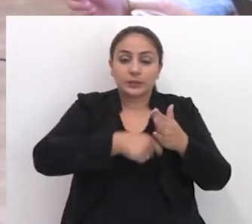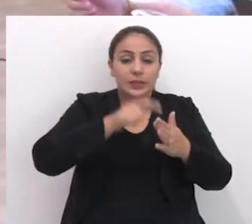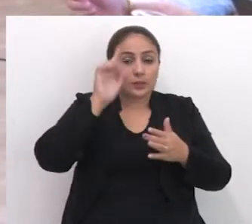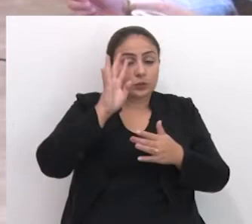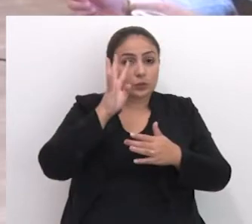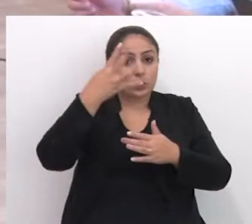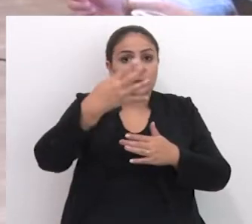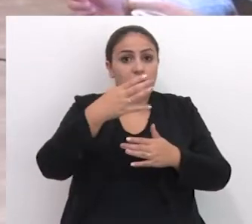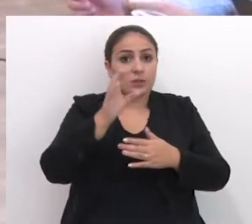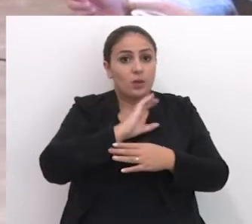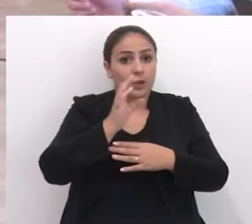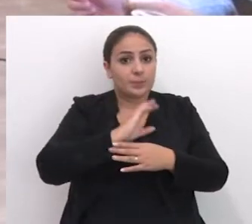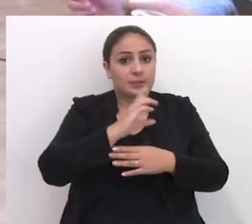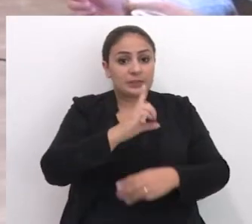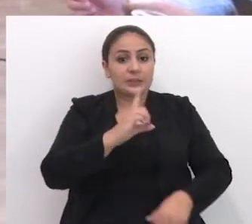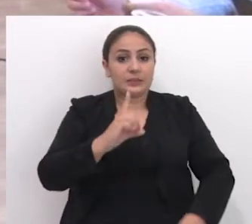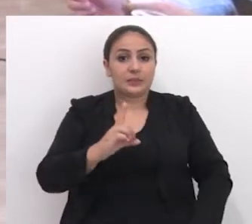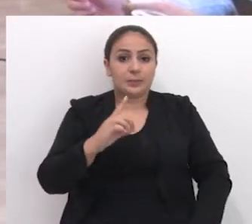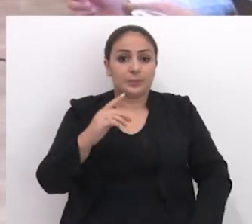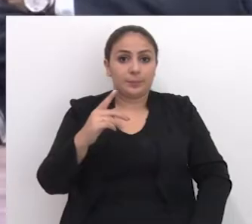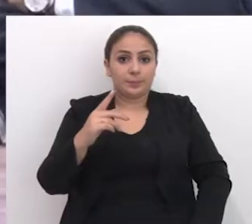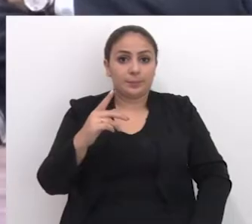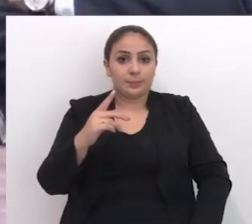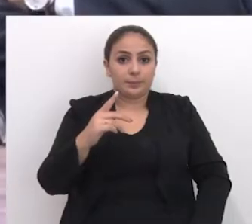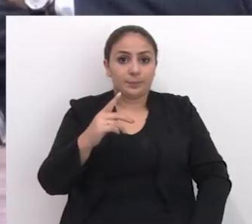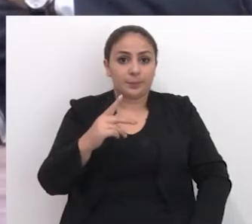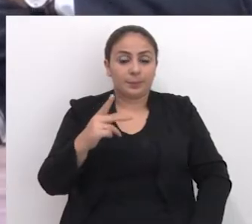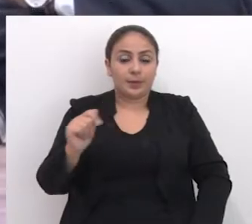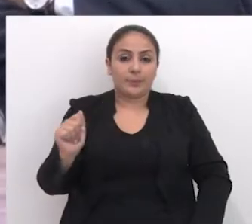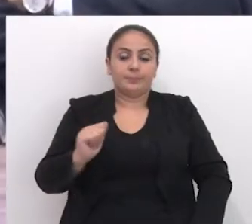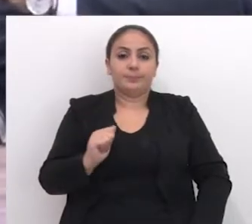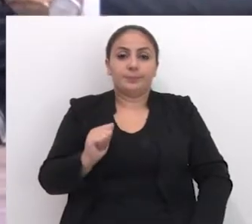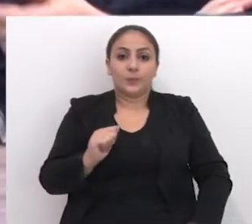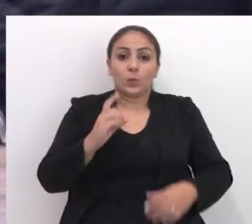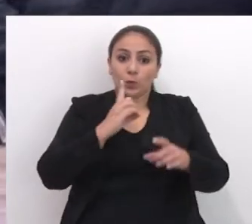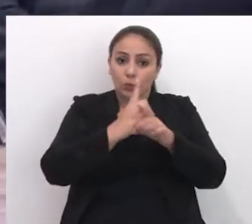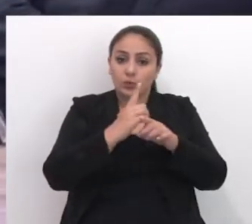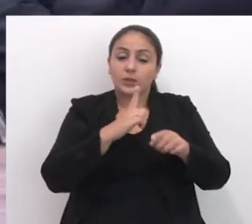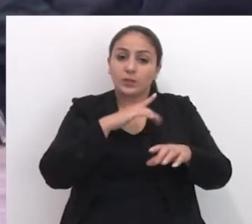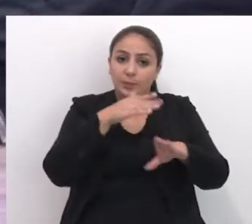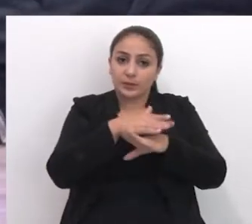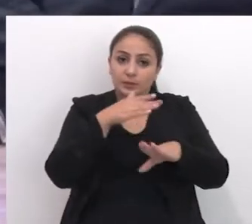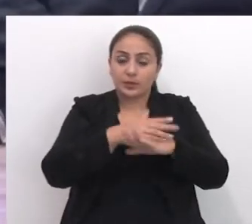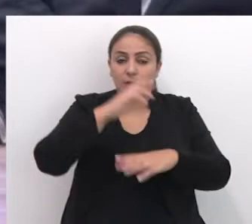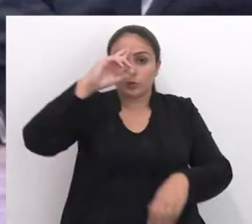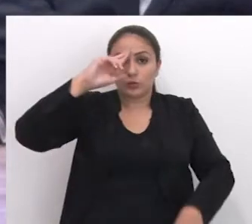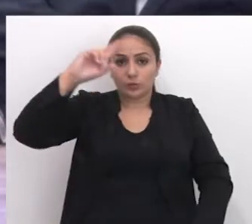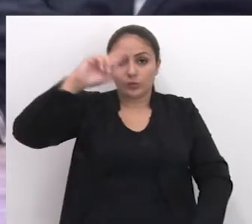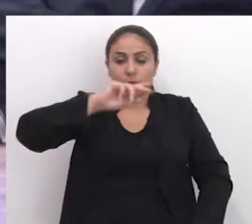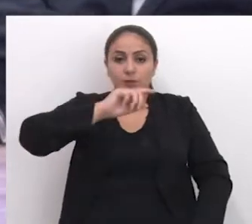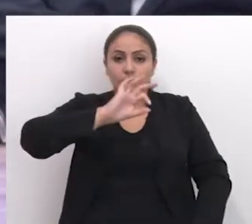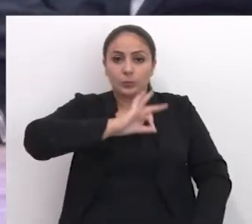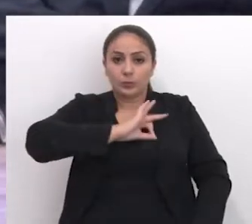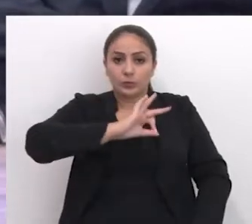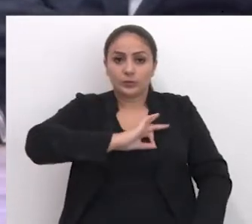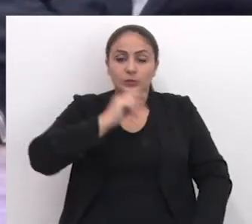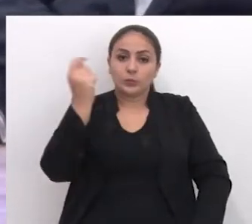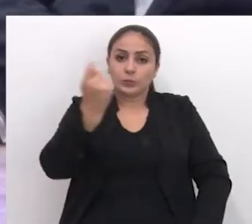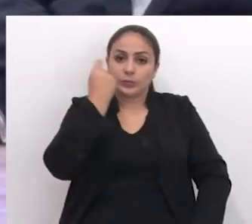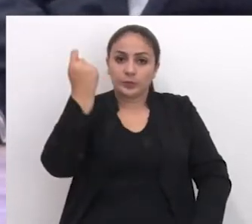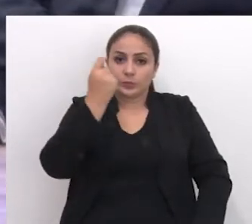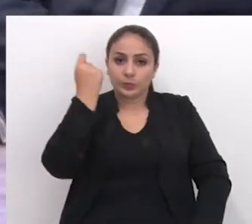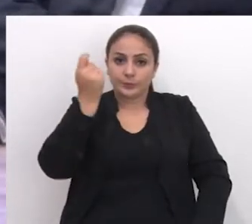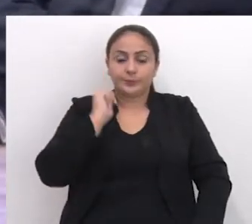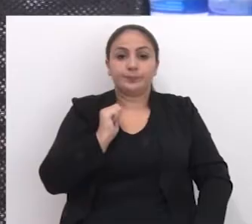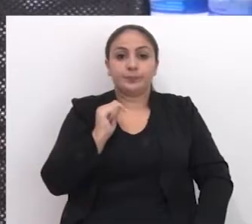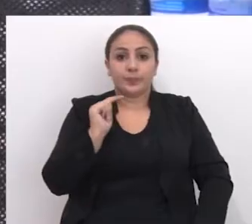solução definitiva para a DPPA. O encontro também contou com a presença da chefe de polícia do Rio Grande